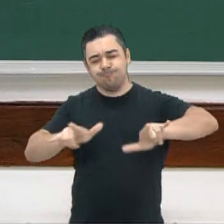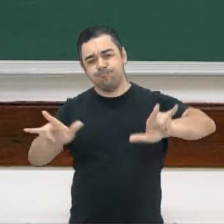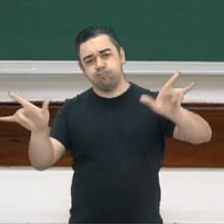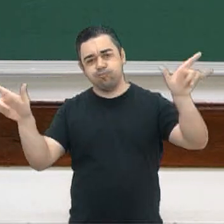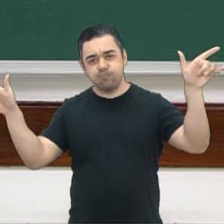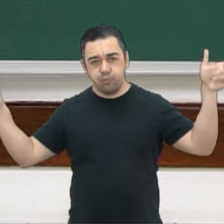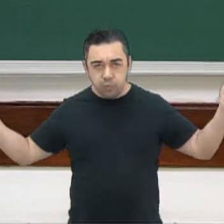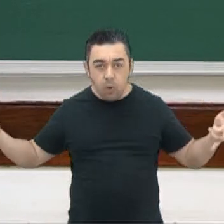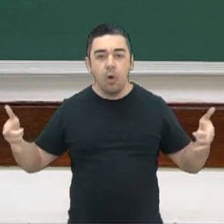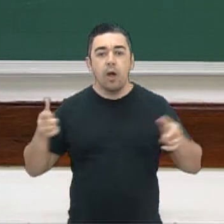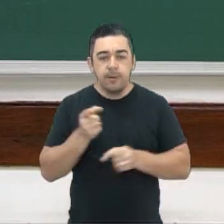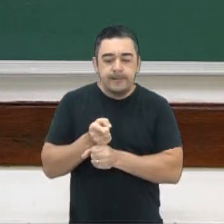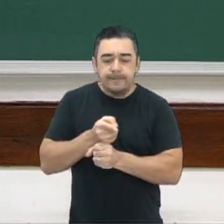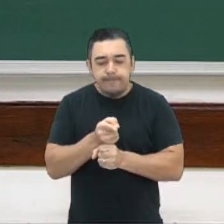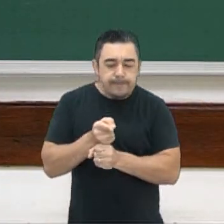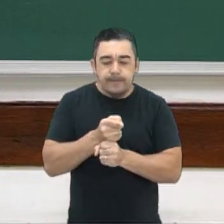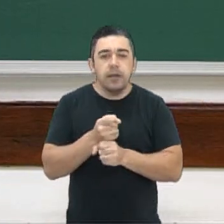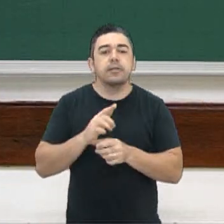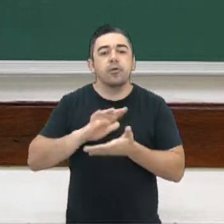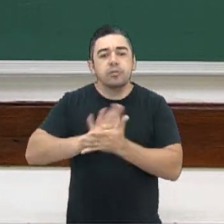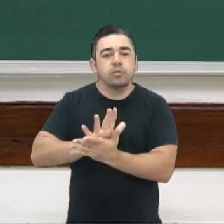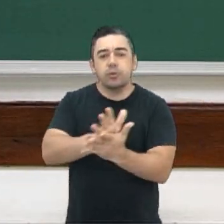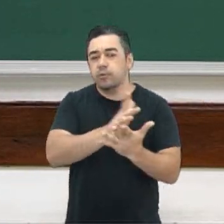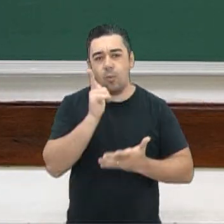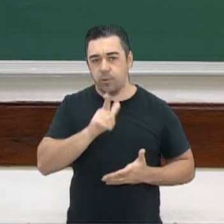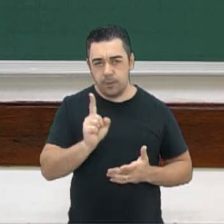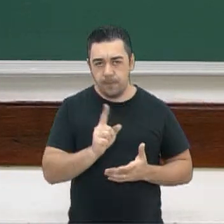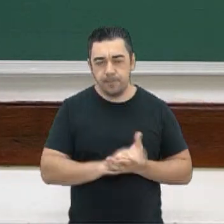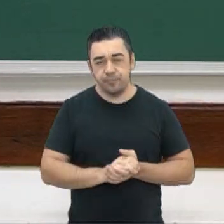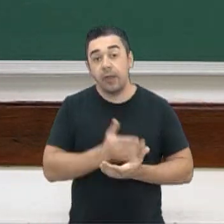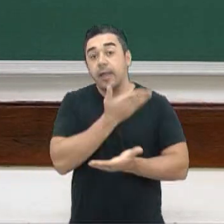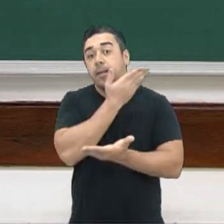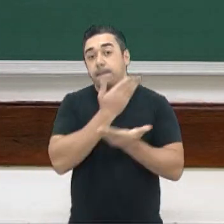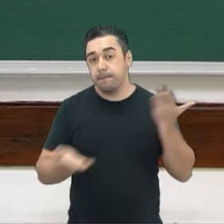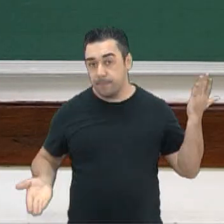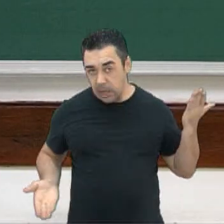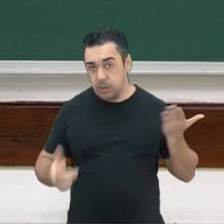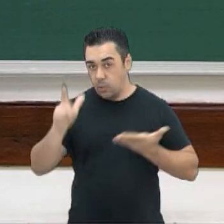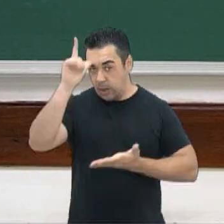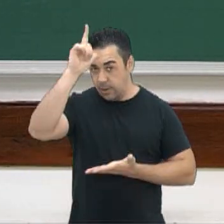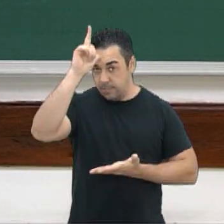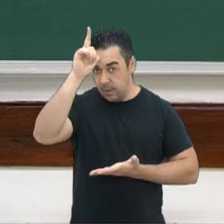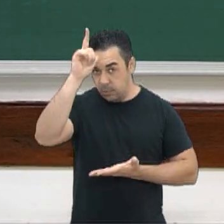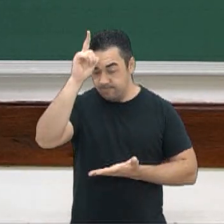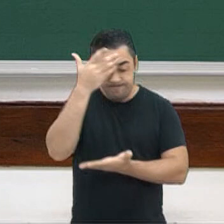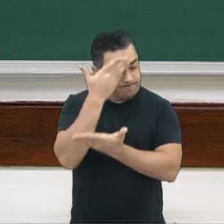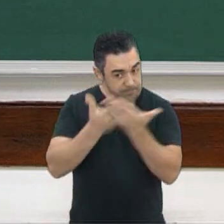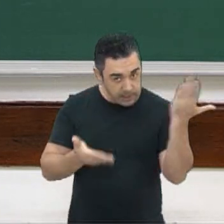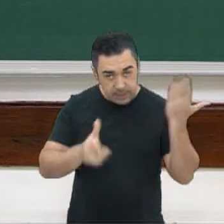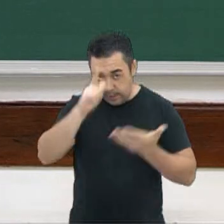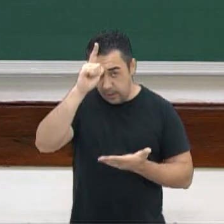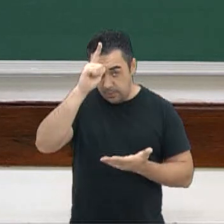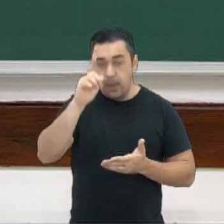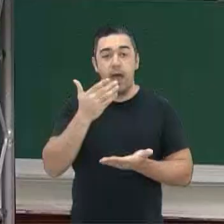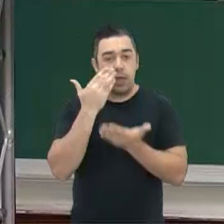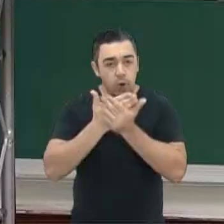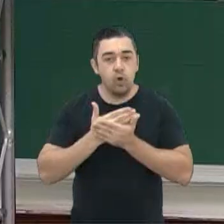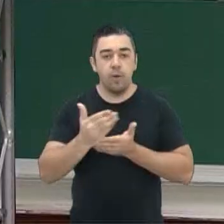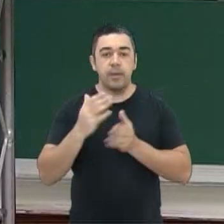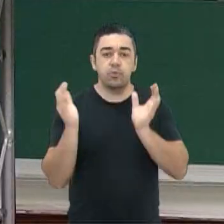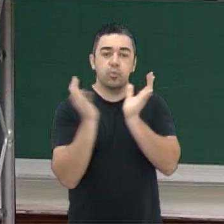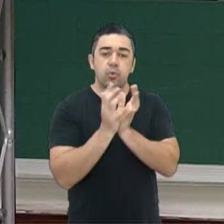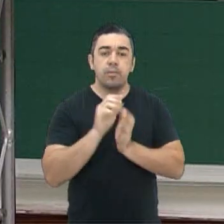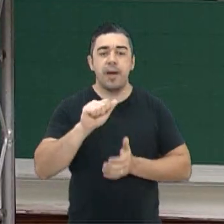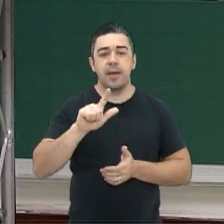poder de brutalidade da Blitzkrieg. Derrota nazista na Batalha de Stalingrado marca o início da contraofensiva dos aliados, como o